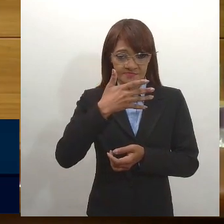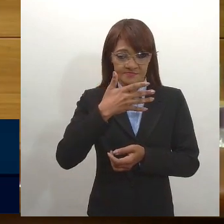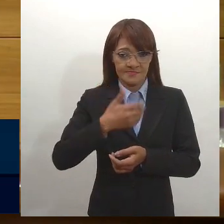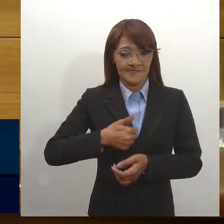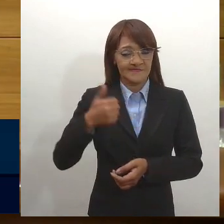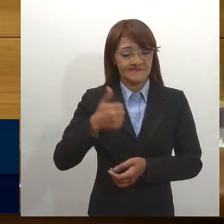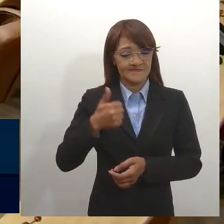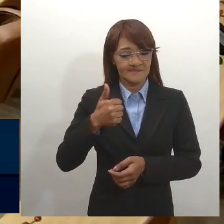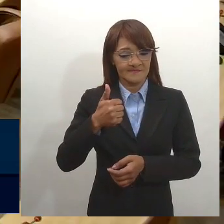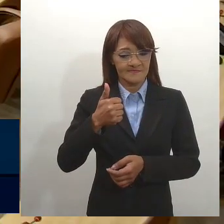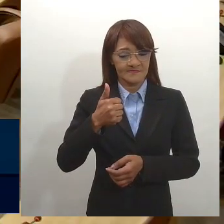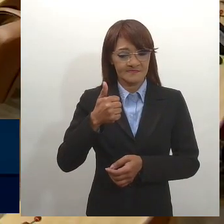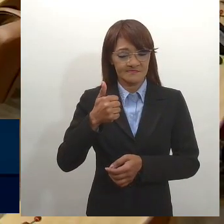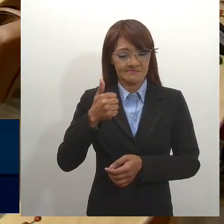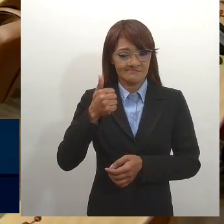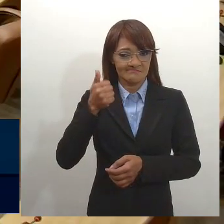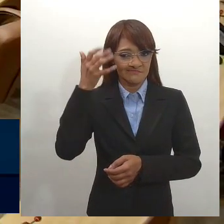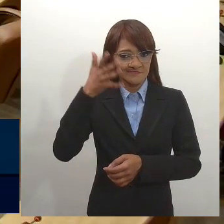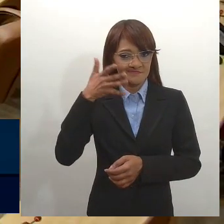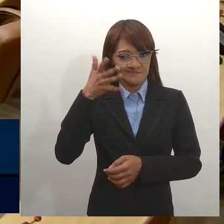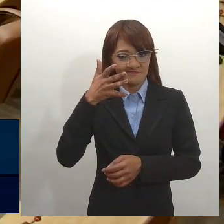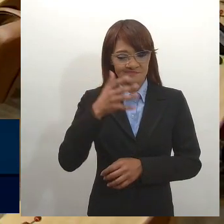expediente.